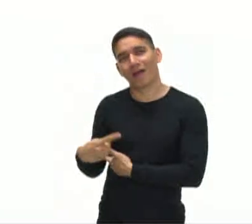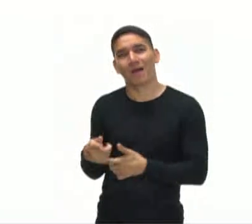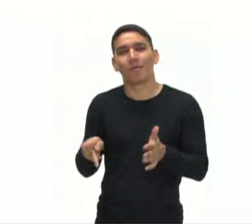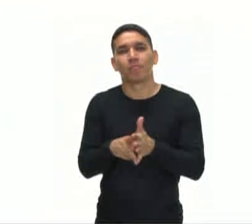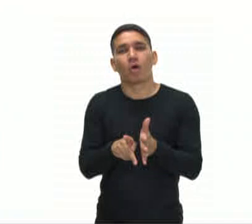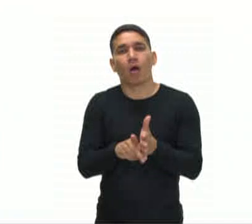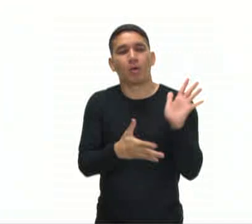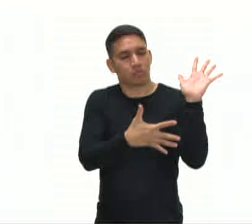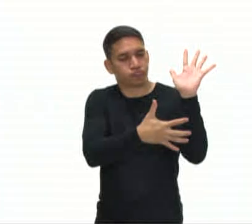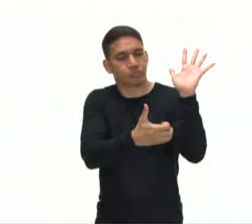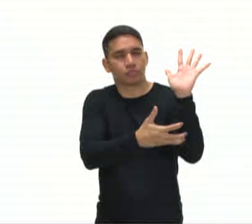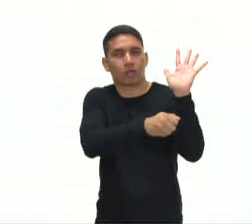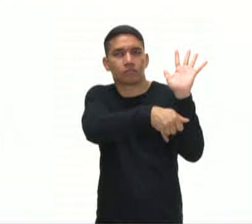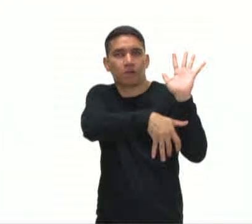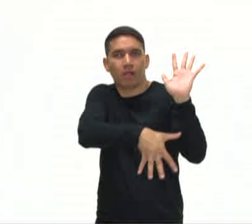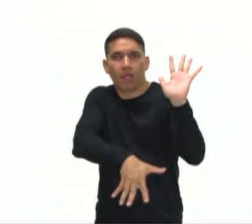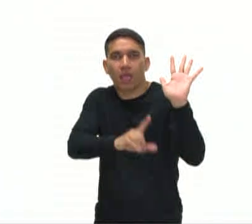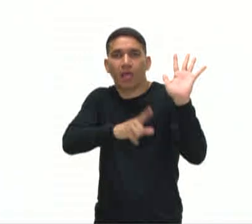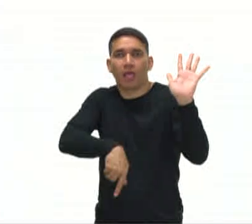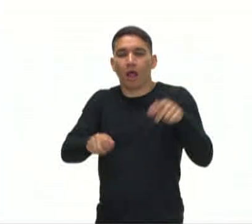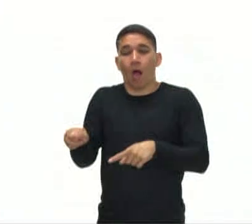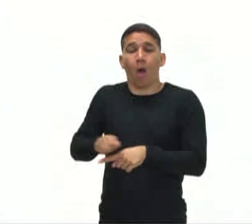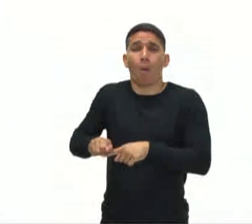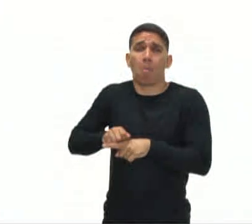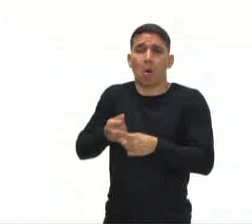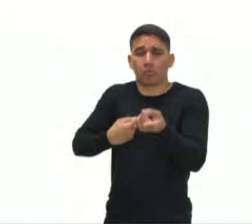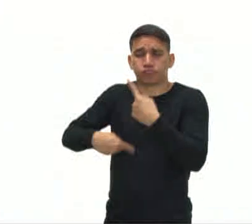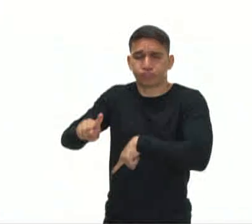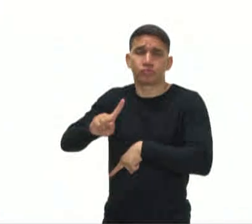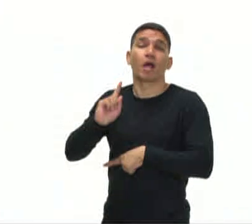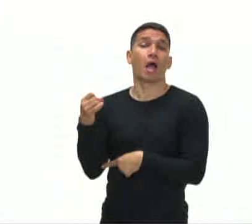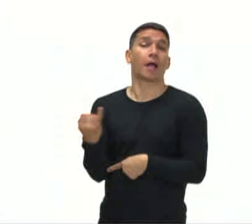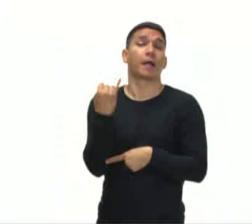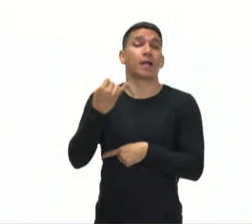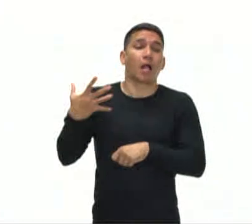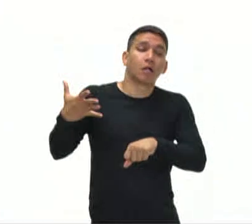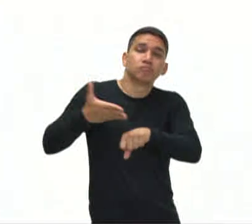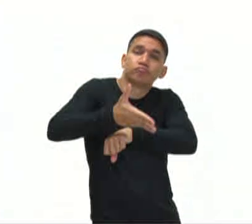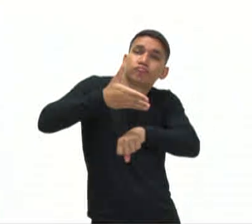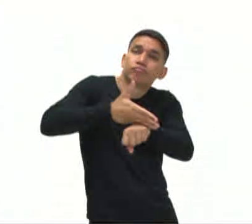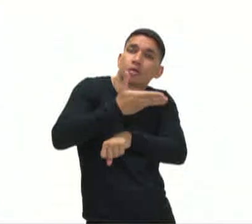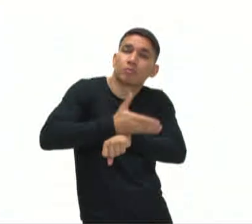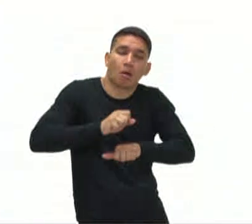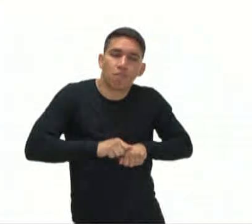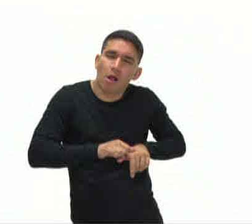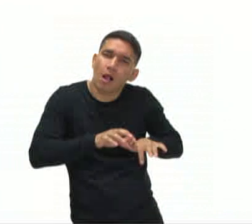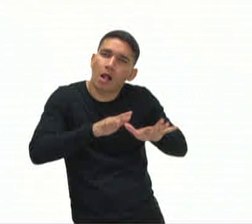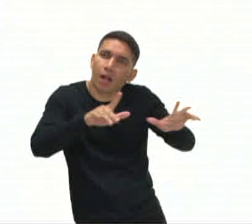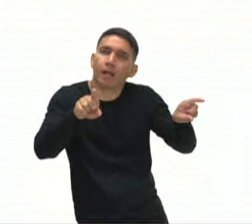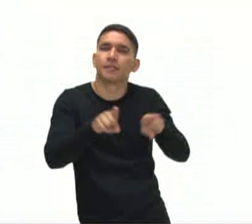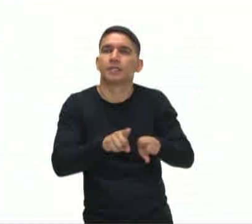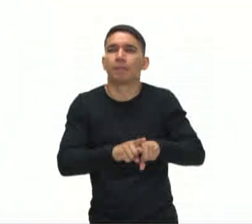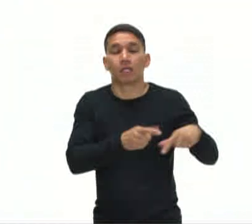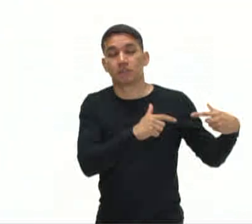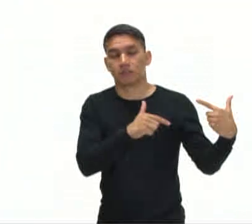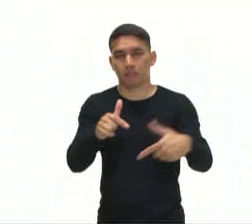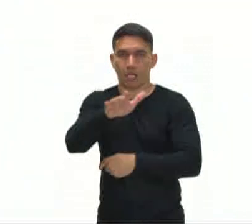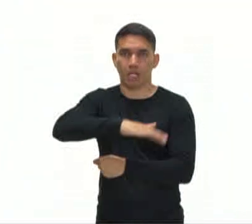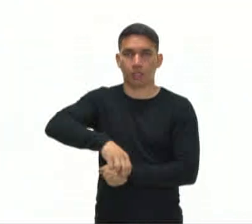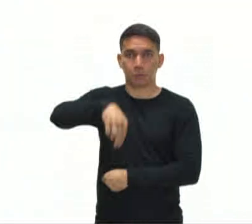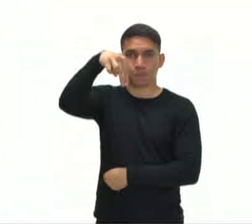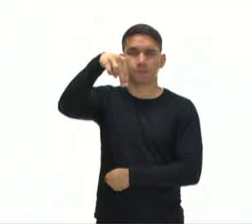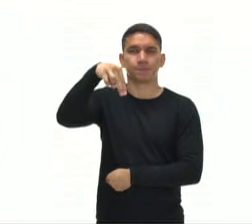da borracha, né, que foi importante para o desenvolvimento ali, para a ocupação, para a expansão das atividades econômicas da região